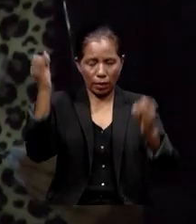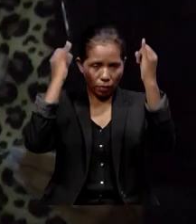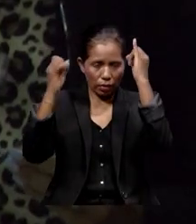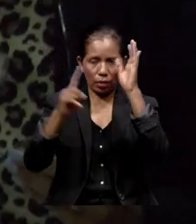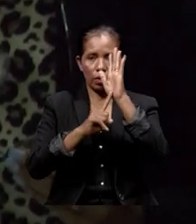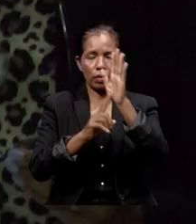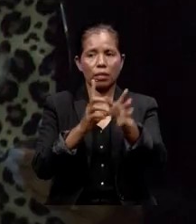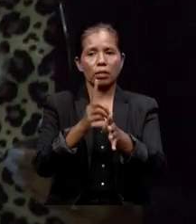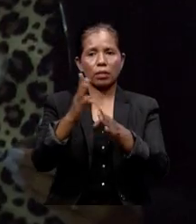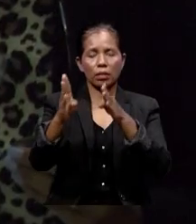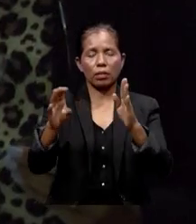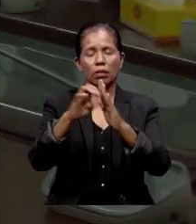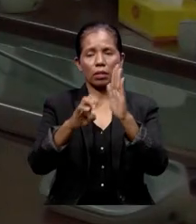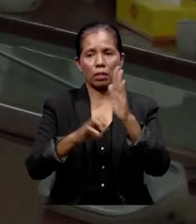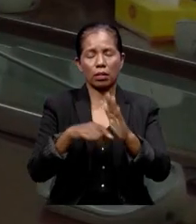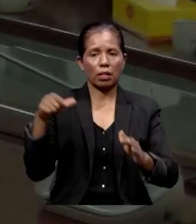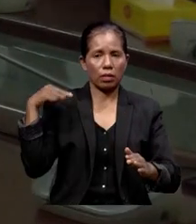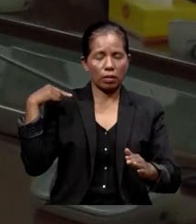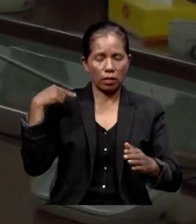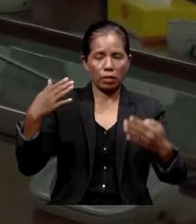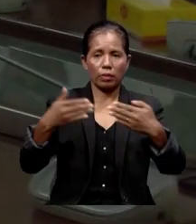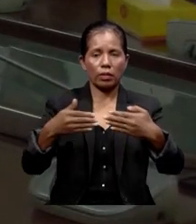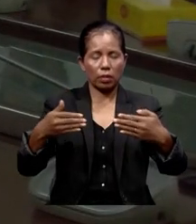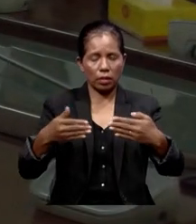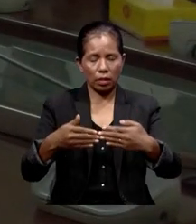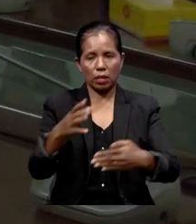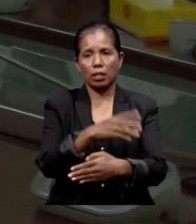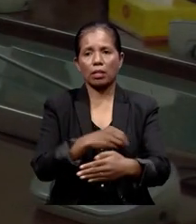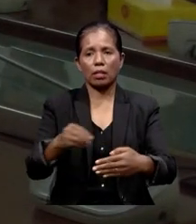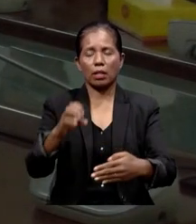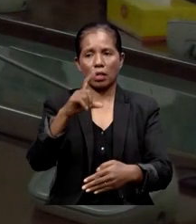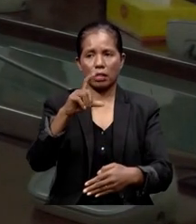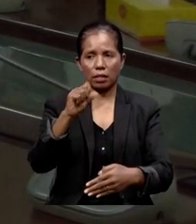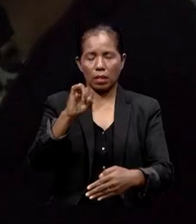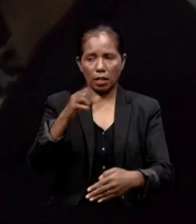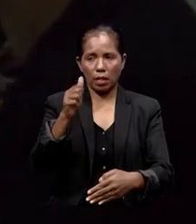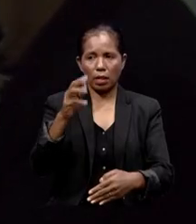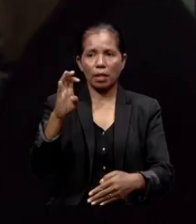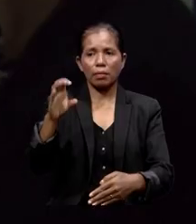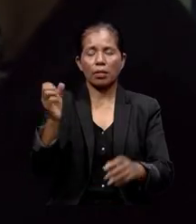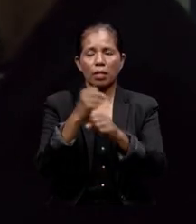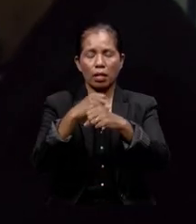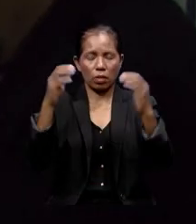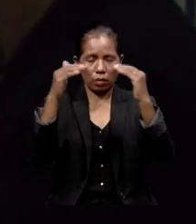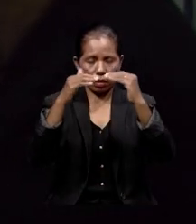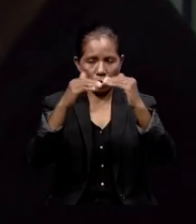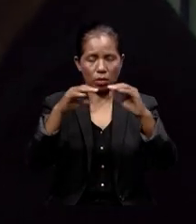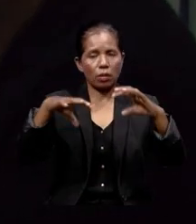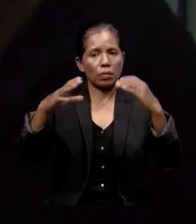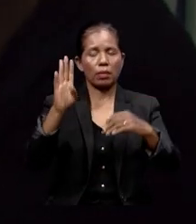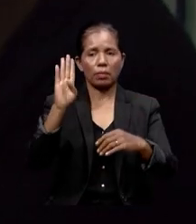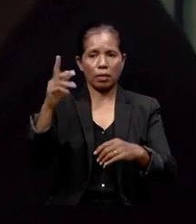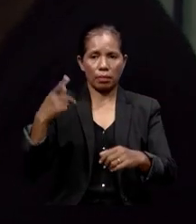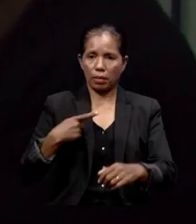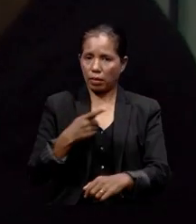todos o diretor executivo Gabinete Fronteira Terrestre no Marítima, Elizabeth Sposto, a foi realizar audiência pública com a Comissão B